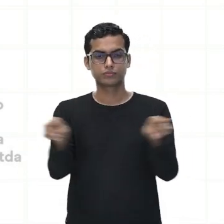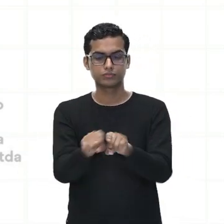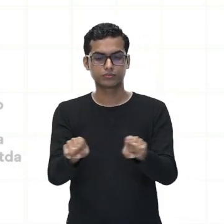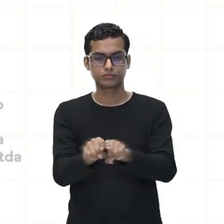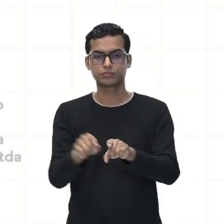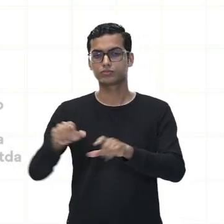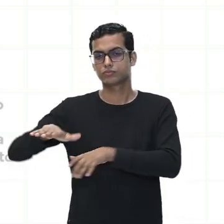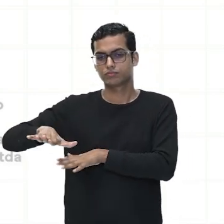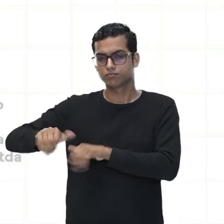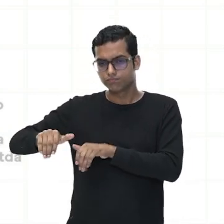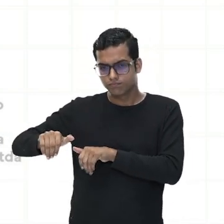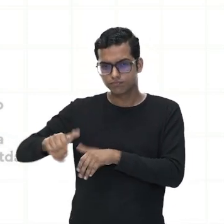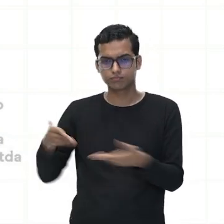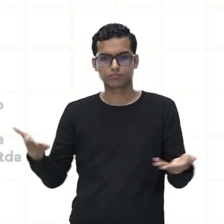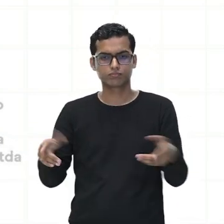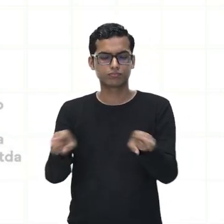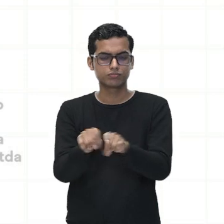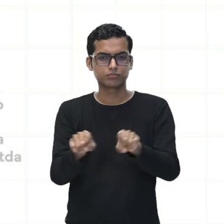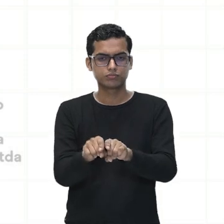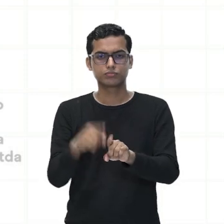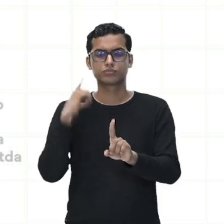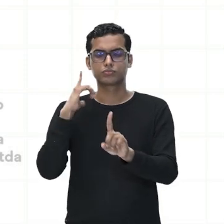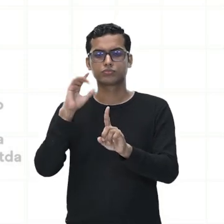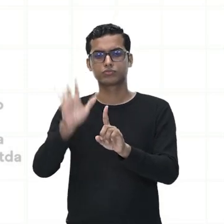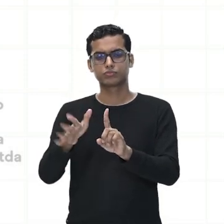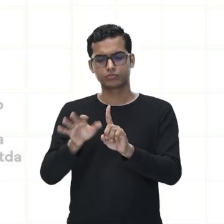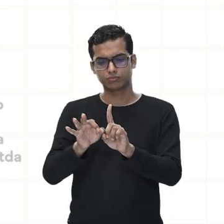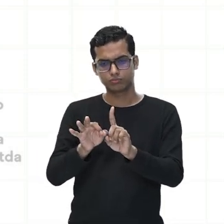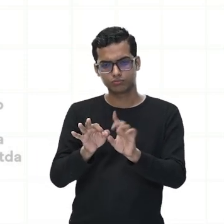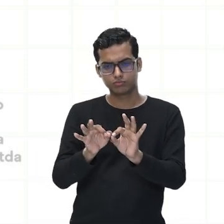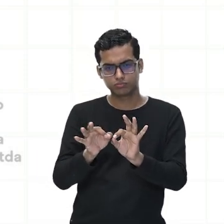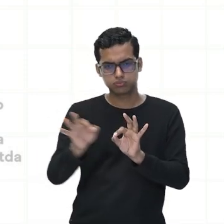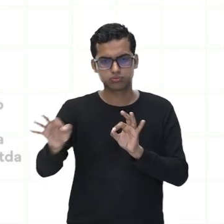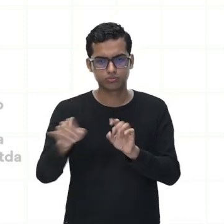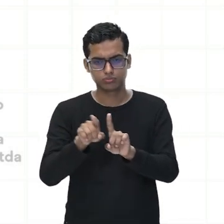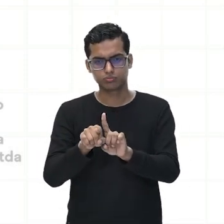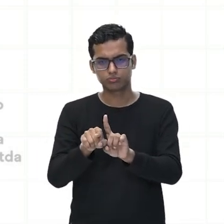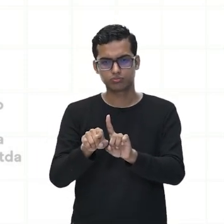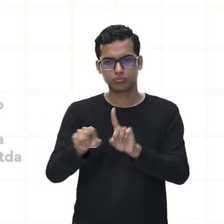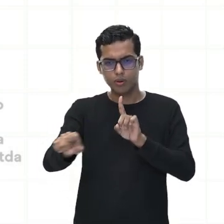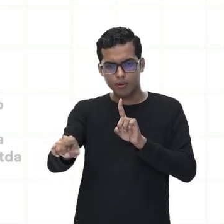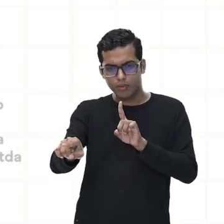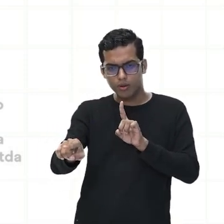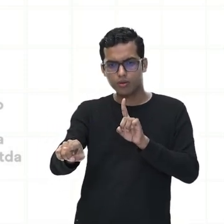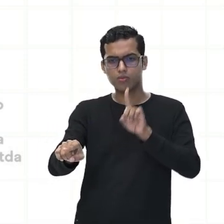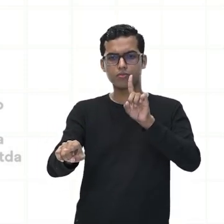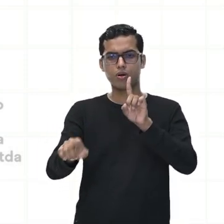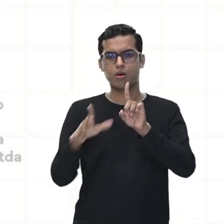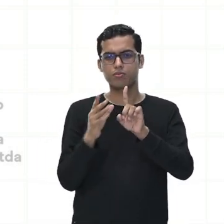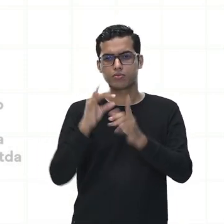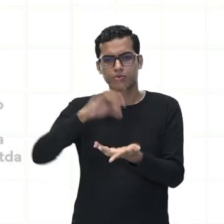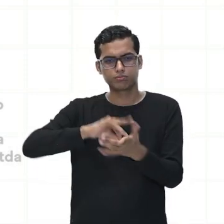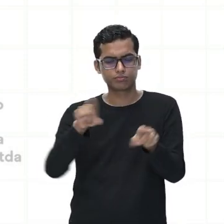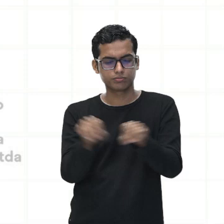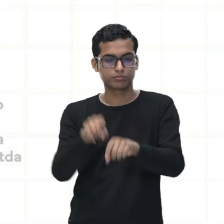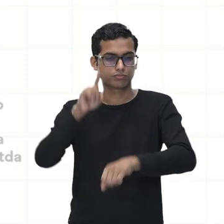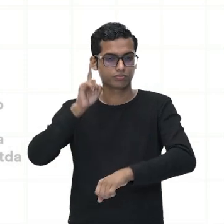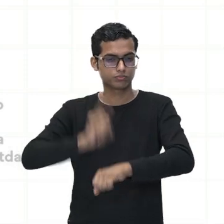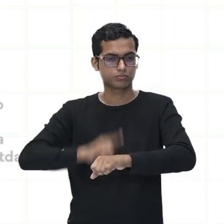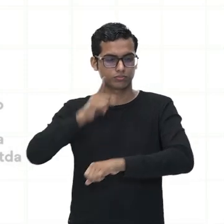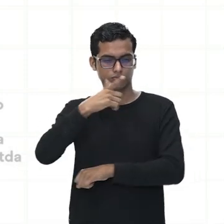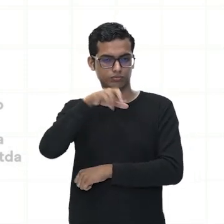um aumento na projeção da sombra também ao meio-dia. E no mês de